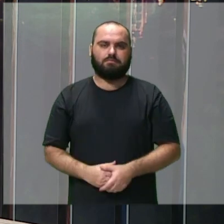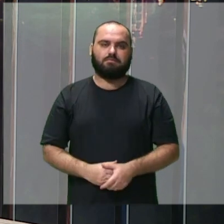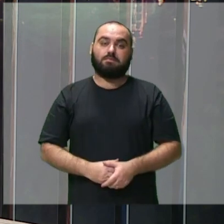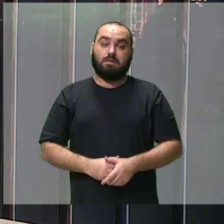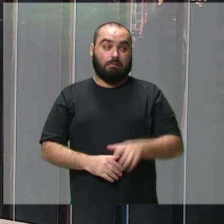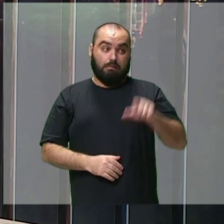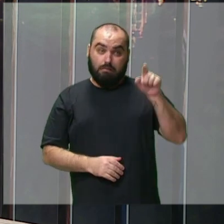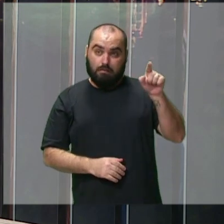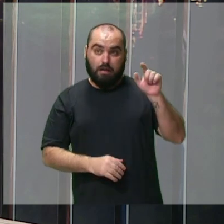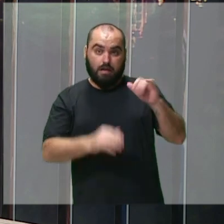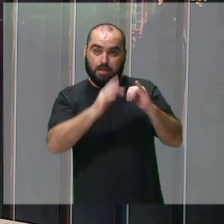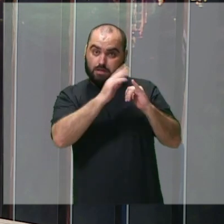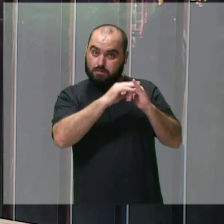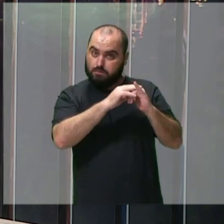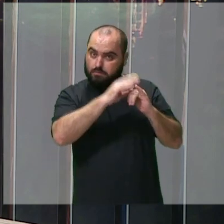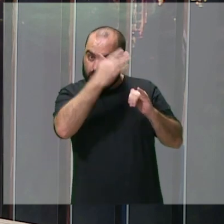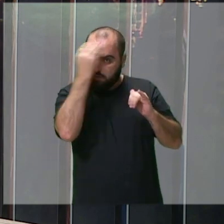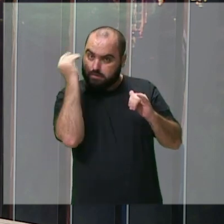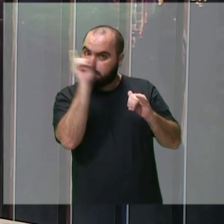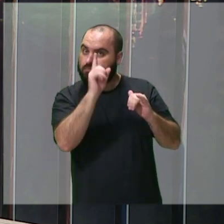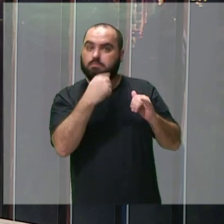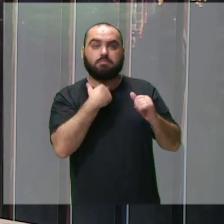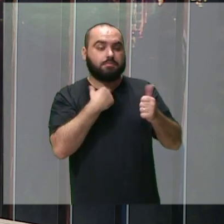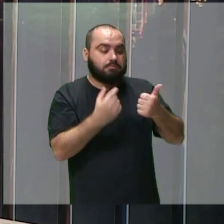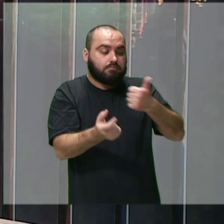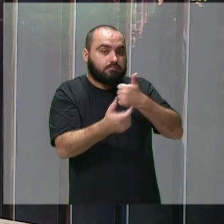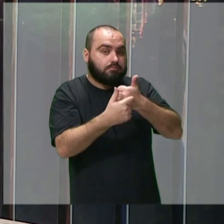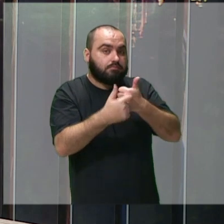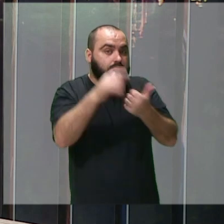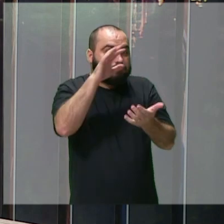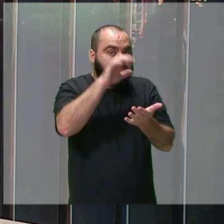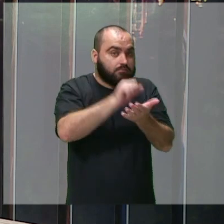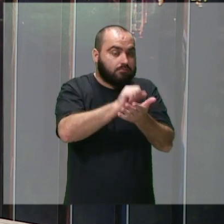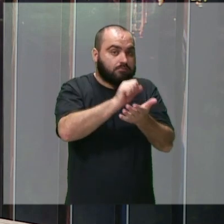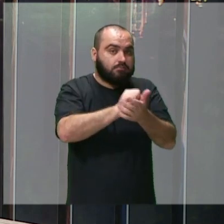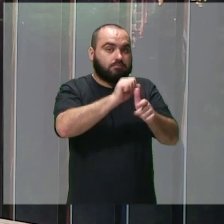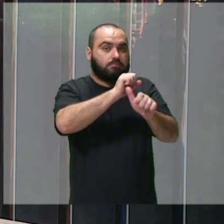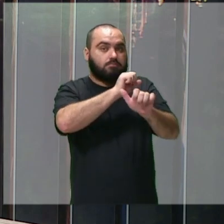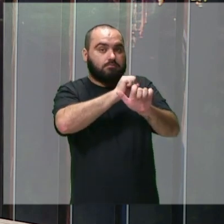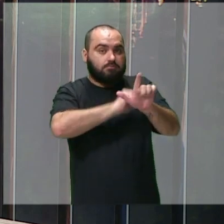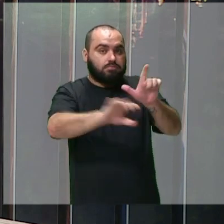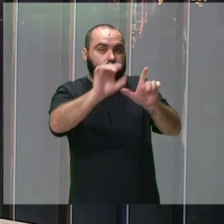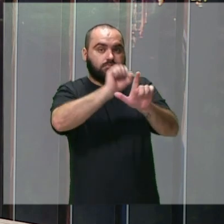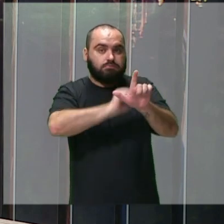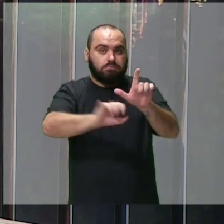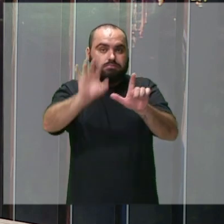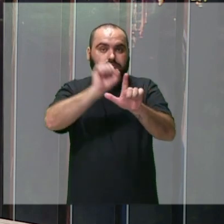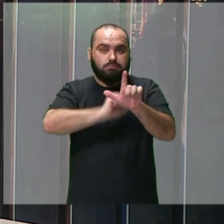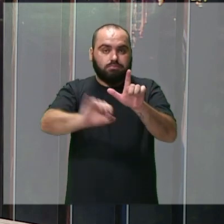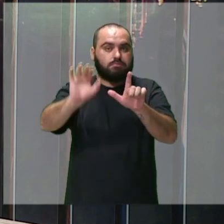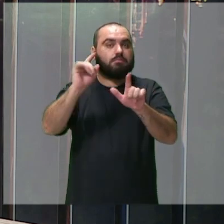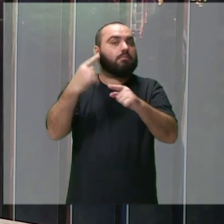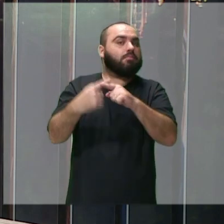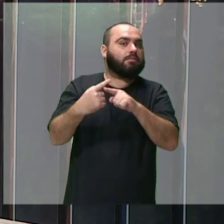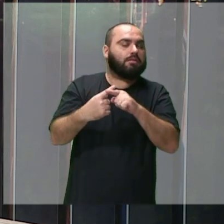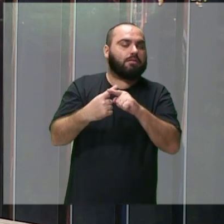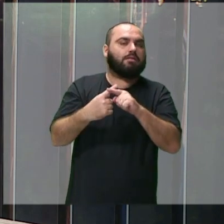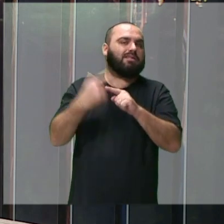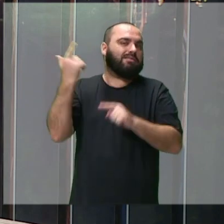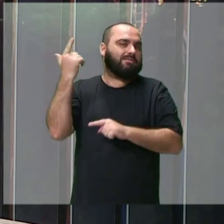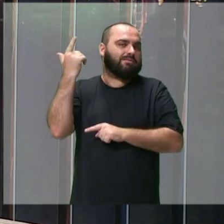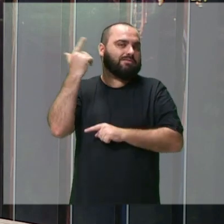E lá não se esqueça, viu? Se inscreva no nosso canal, curta os nossos vídeos, compartilhe as nossas publicações,